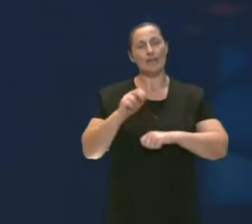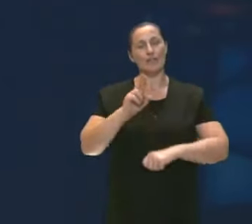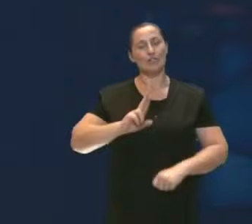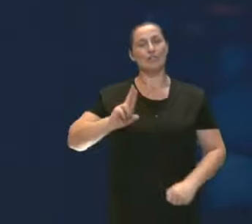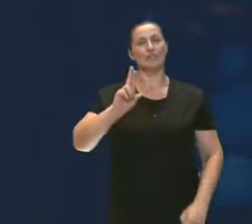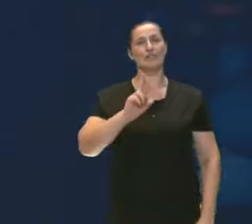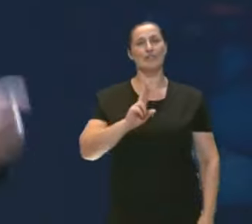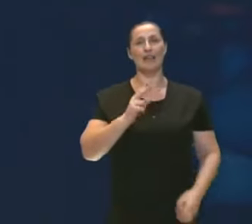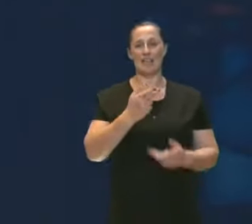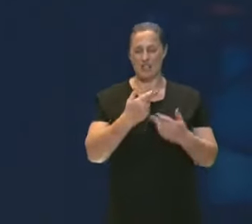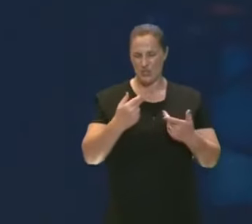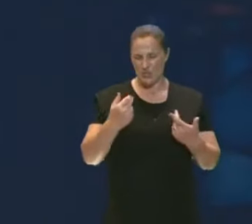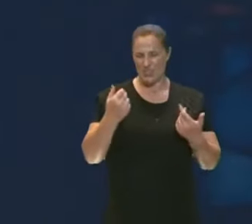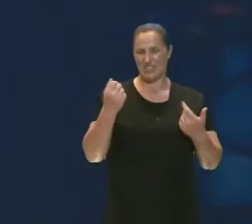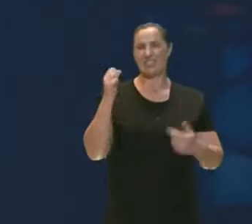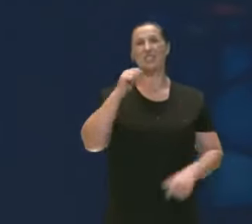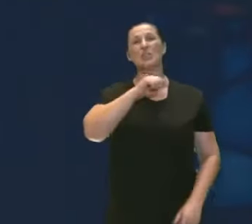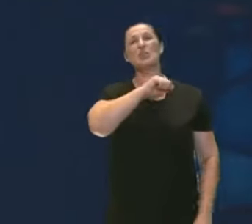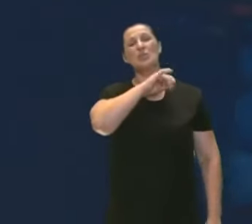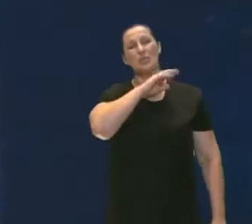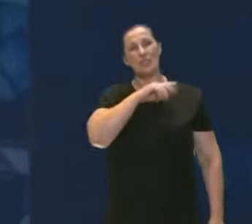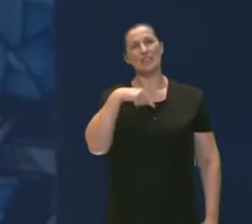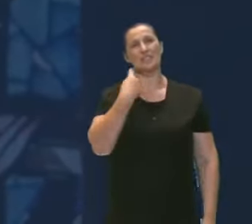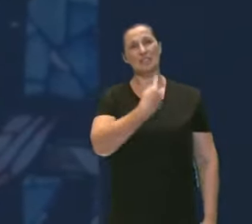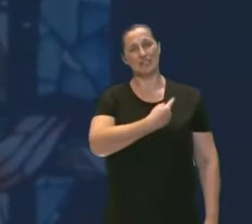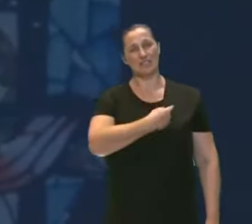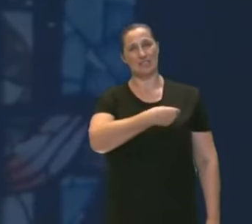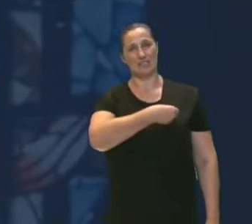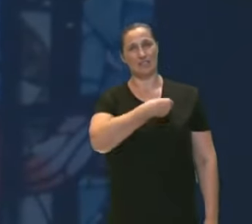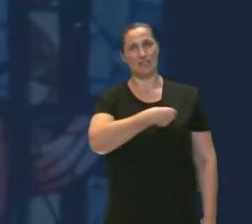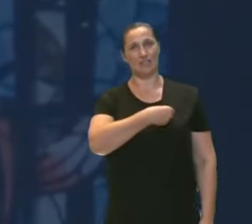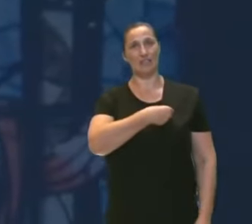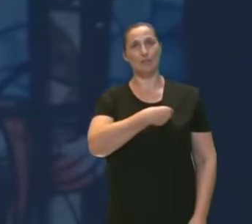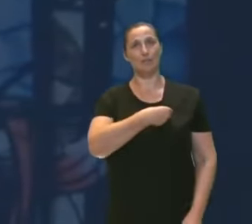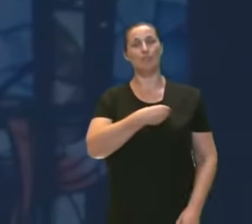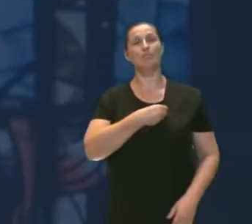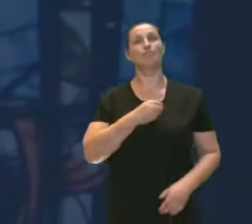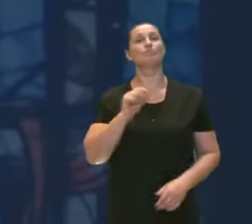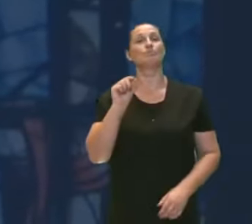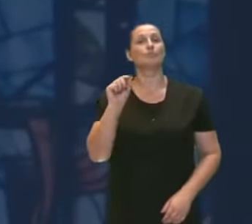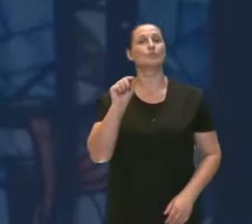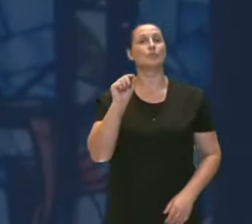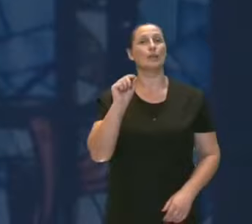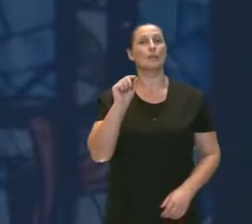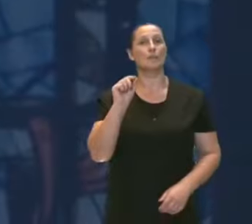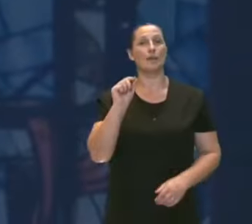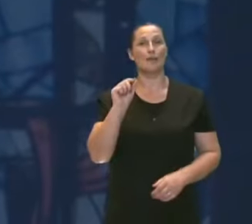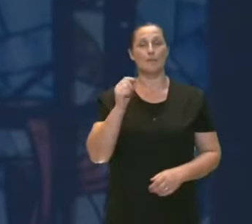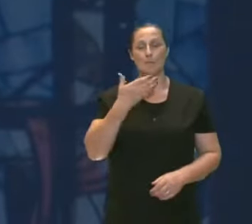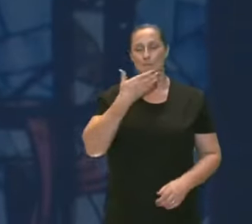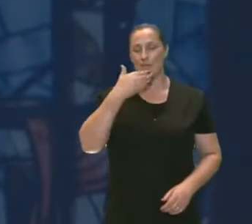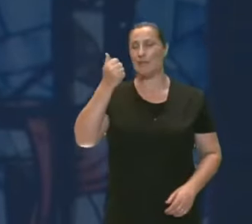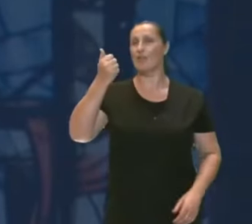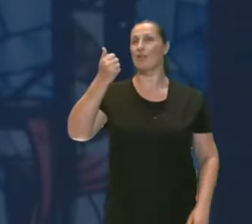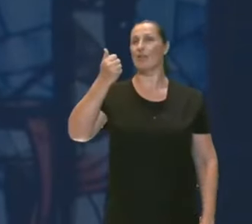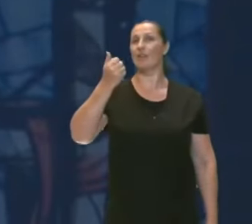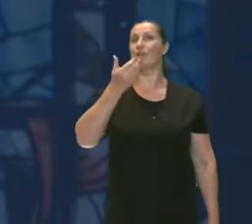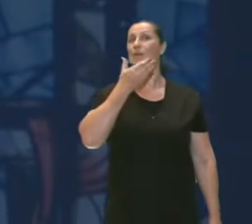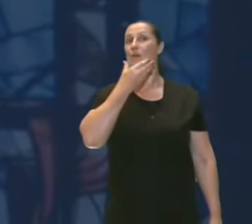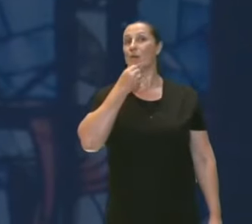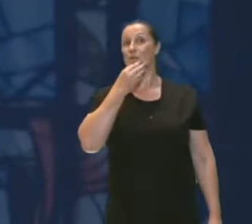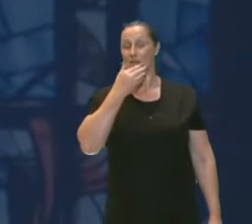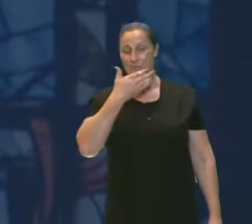boas também, mas até as duras, difíceis, para construir um homem melhor, uma